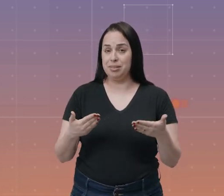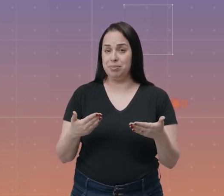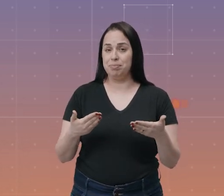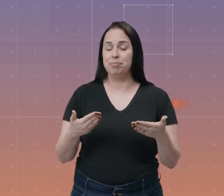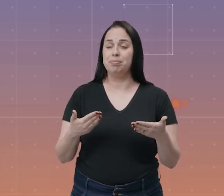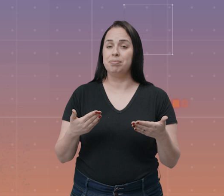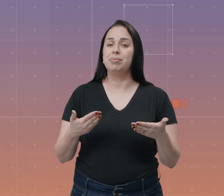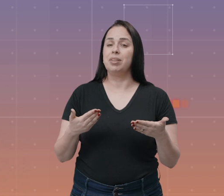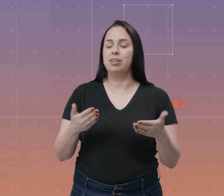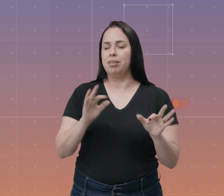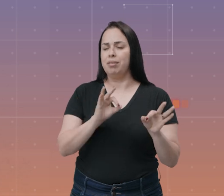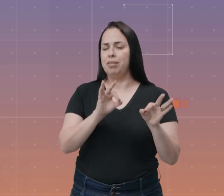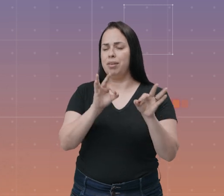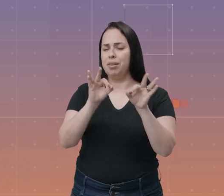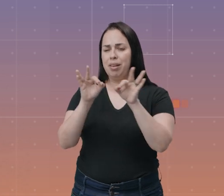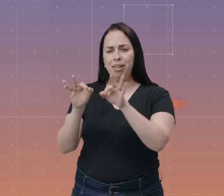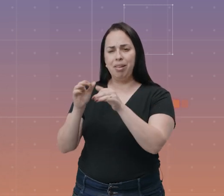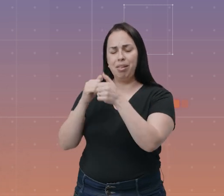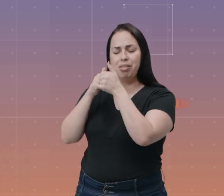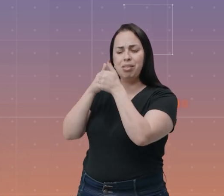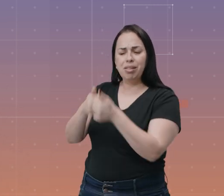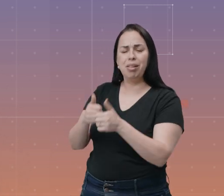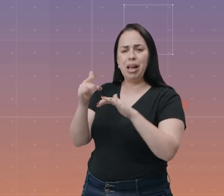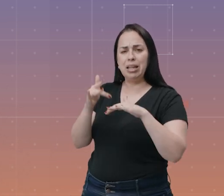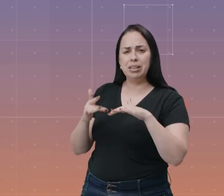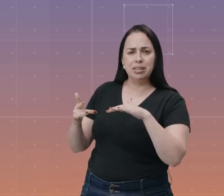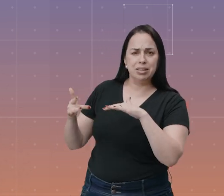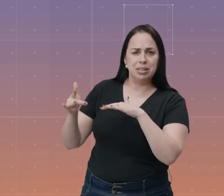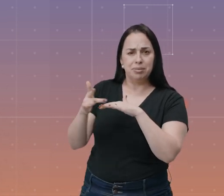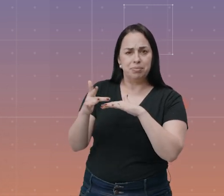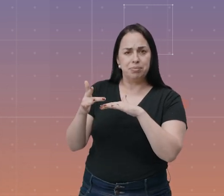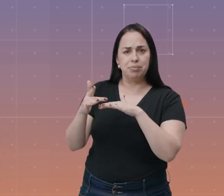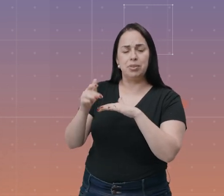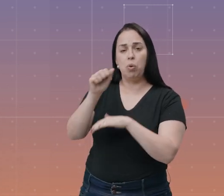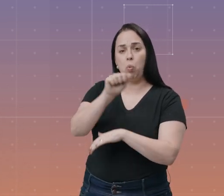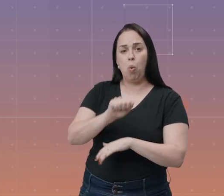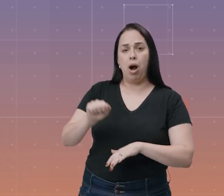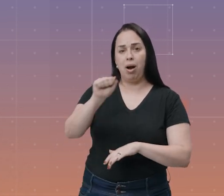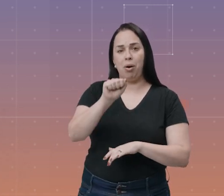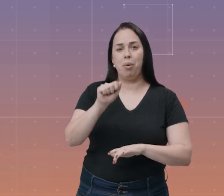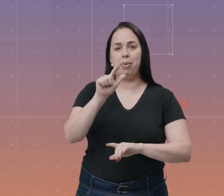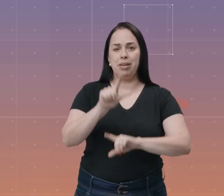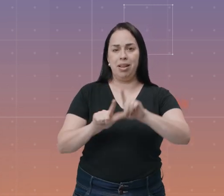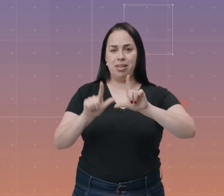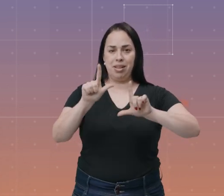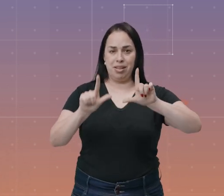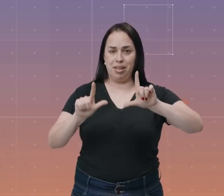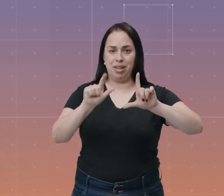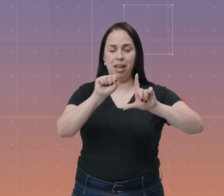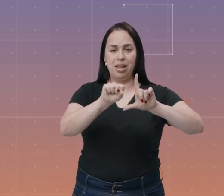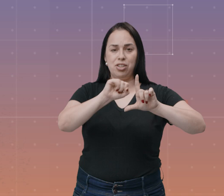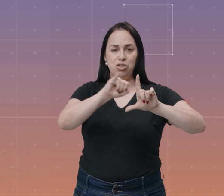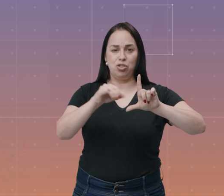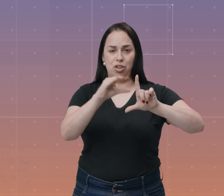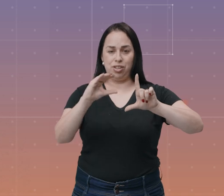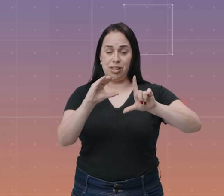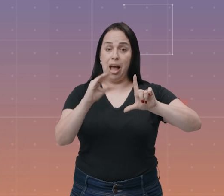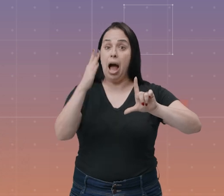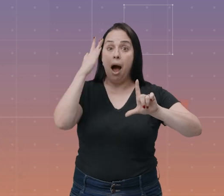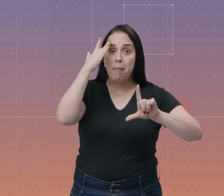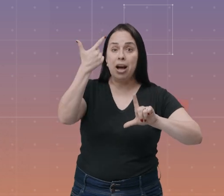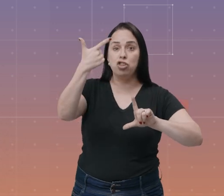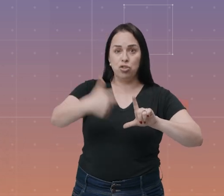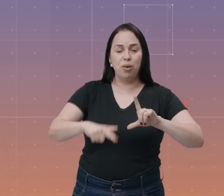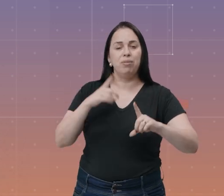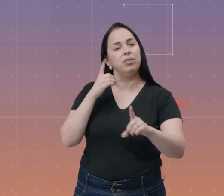Câmara. Nos acompanhe também em nossas redes sociais, pelo @TV Câmara SJC. Amanhã temos mais